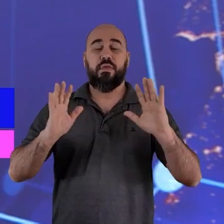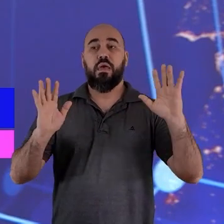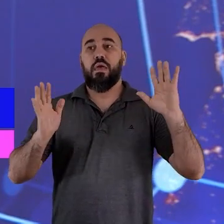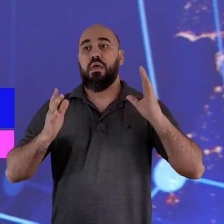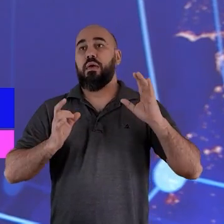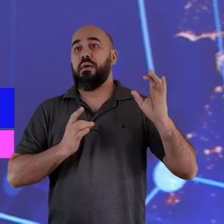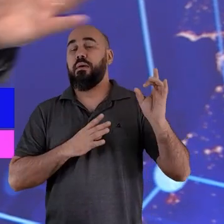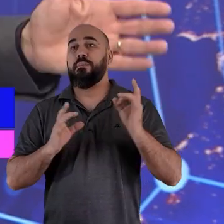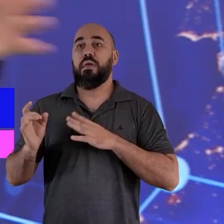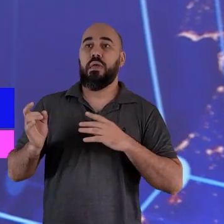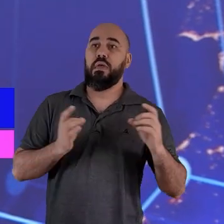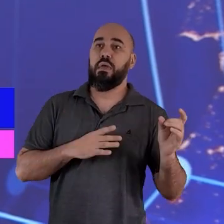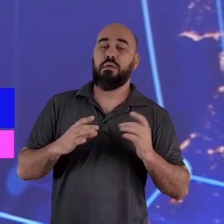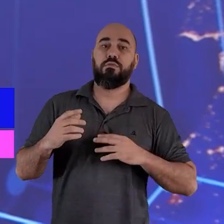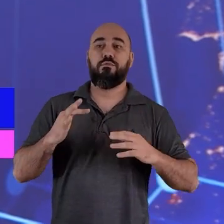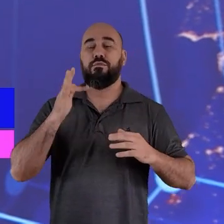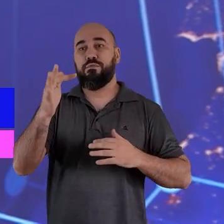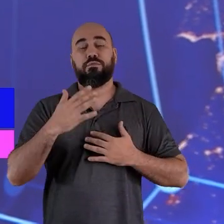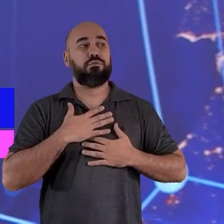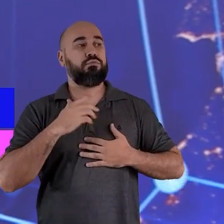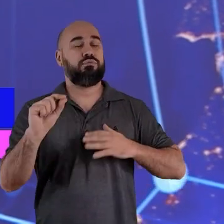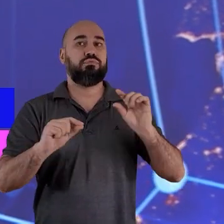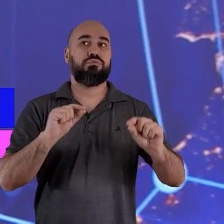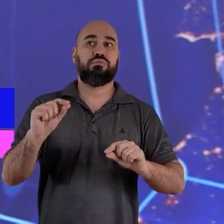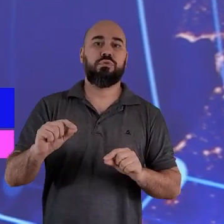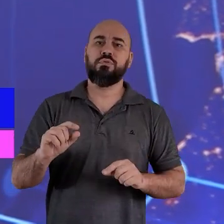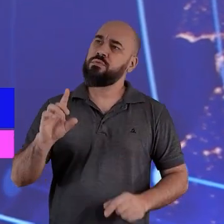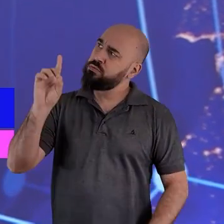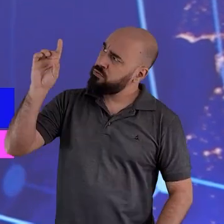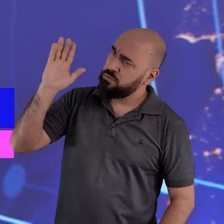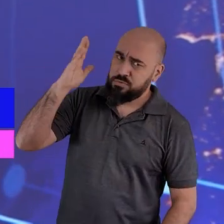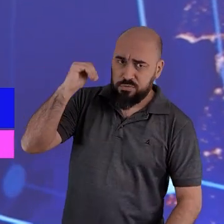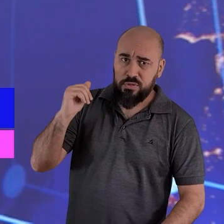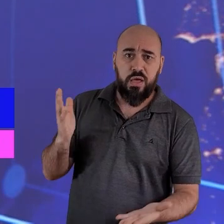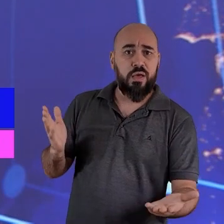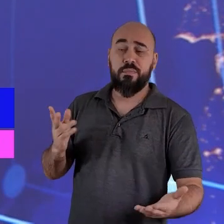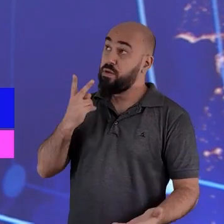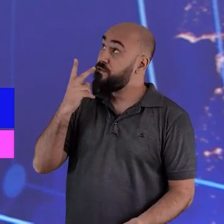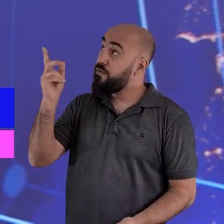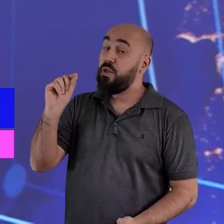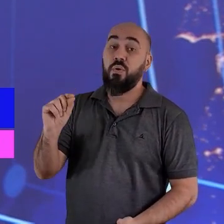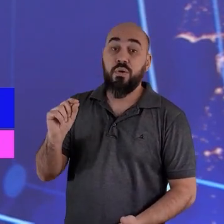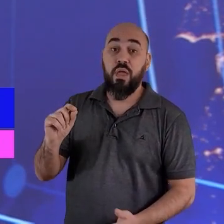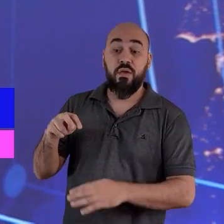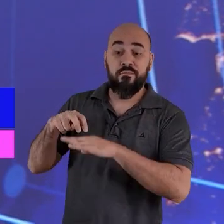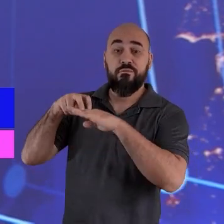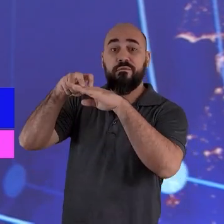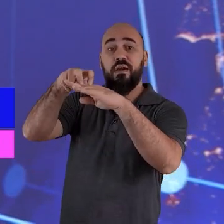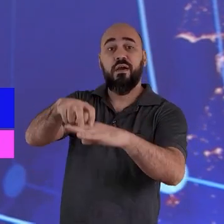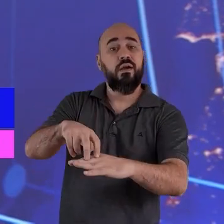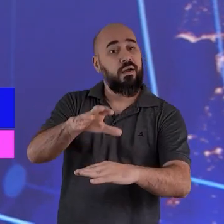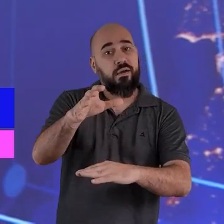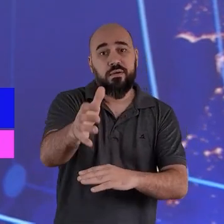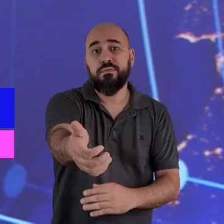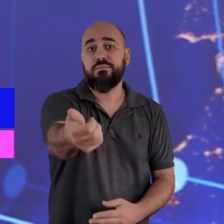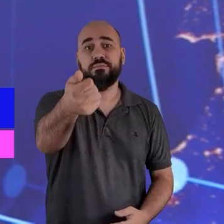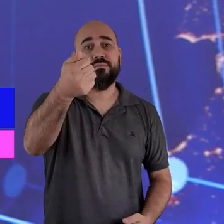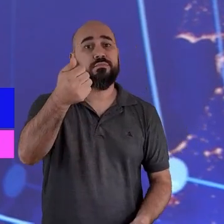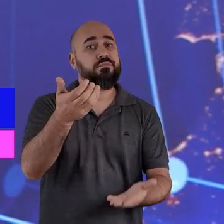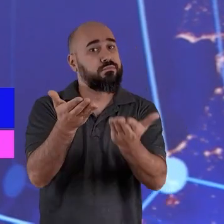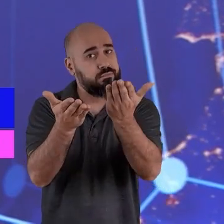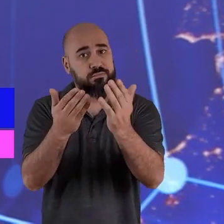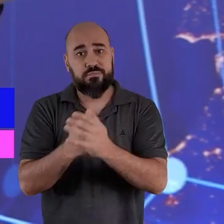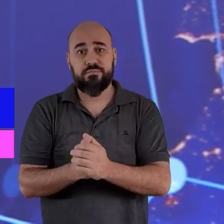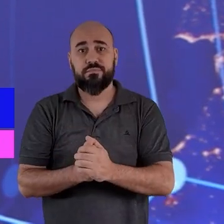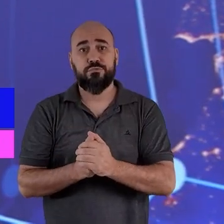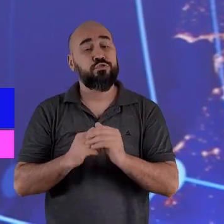quanto ao futuro, porque Deus já está lá no futuro, e sabe o que Ele está dizendo? Que Ele vai voltar. Tudo aquilo que tinha para